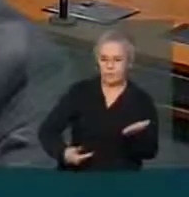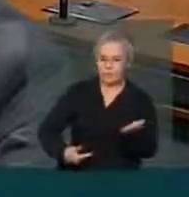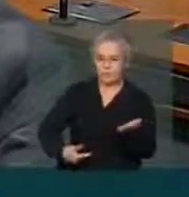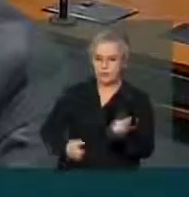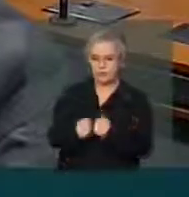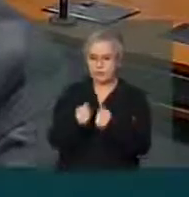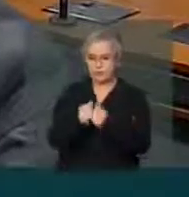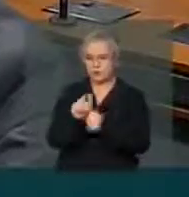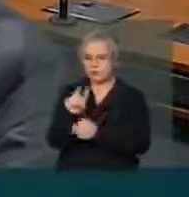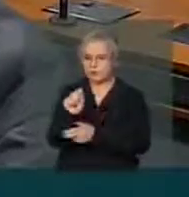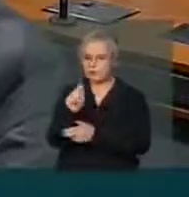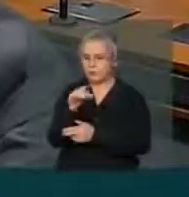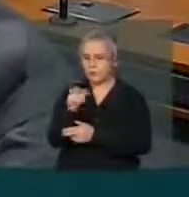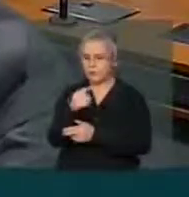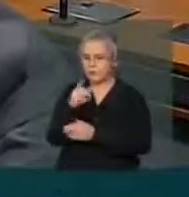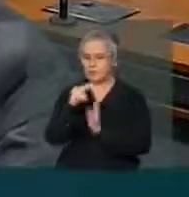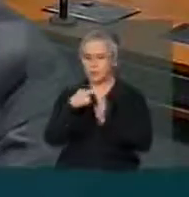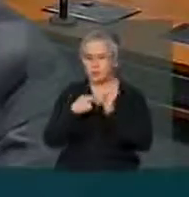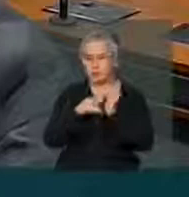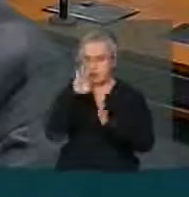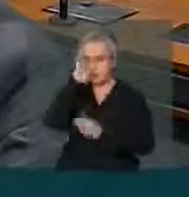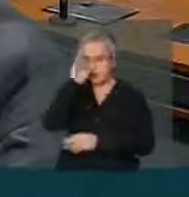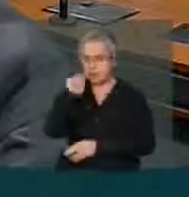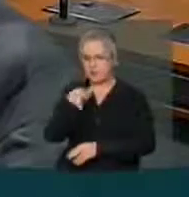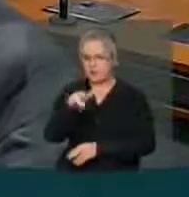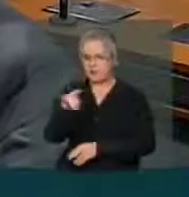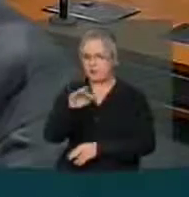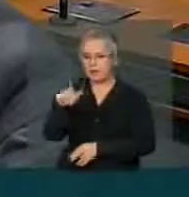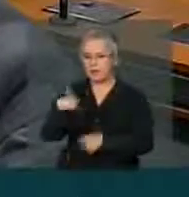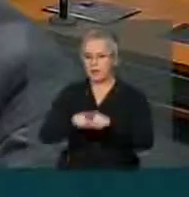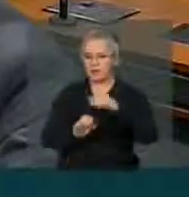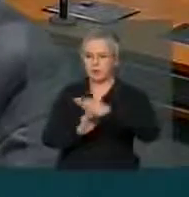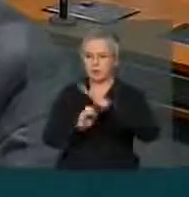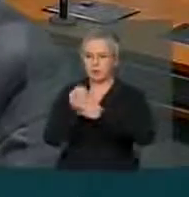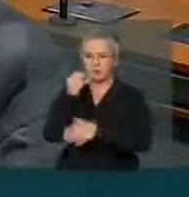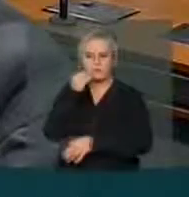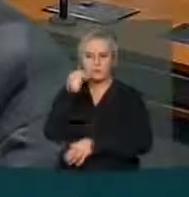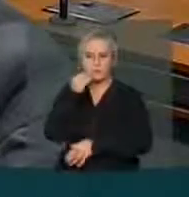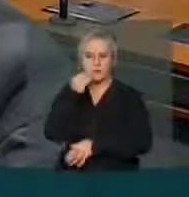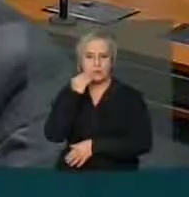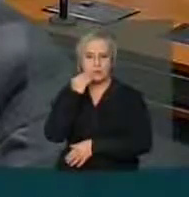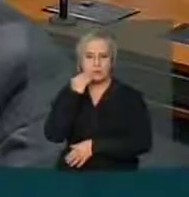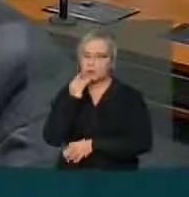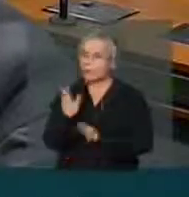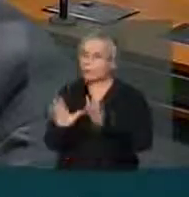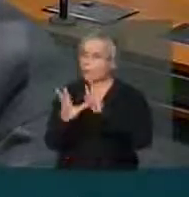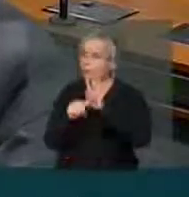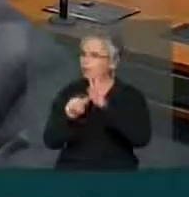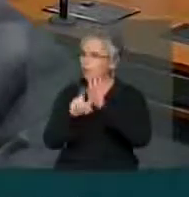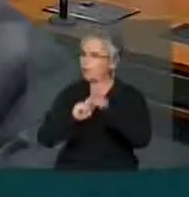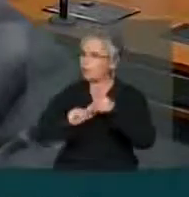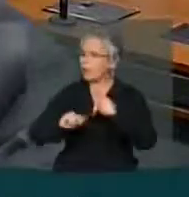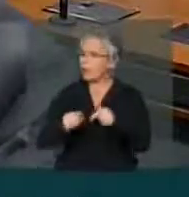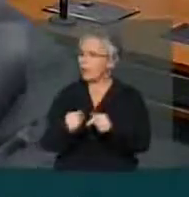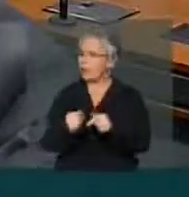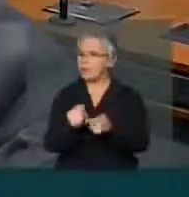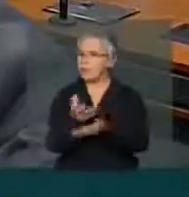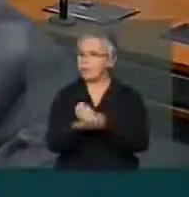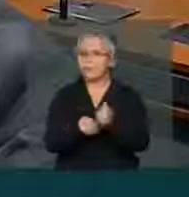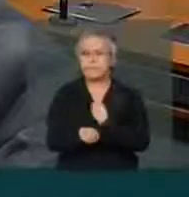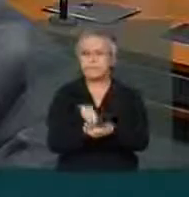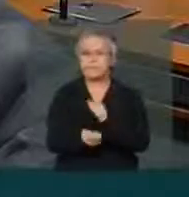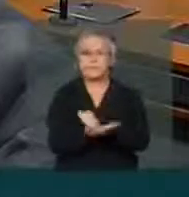agências reguladoras, especificamente a Anatel, e as empresas de telefonia, ela é gigantesca, é notória, transita pelos corredores e todo